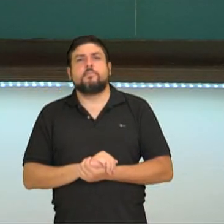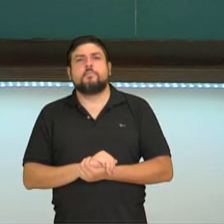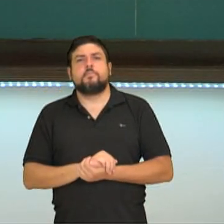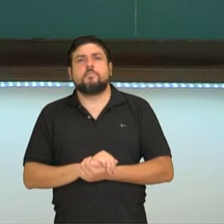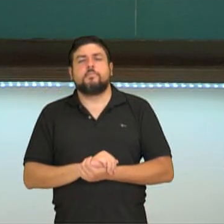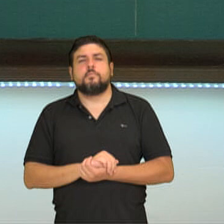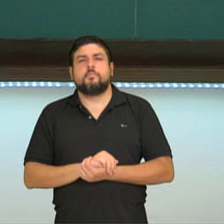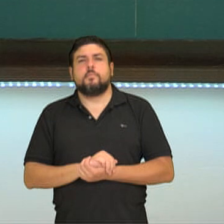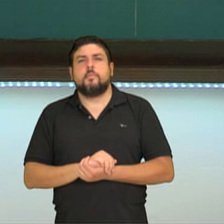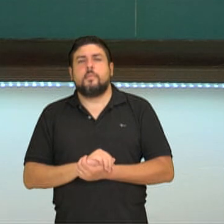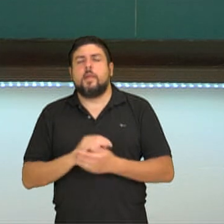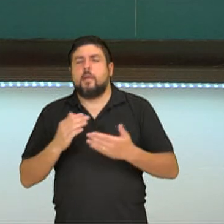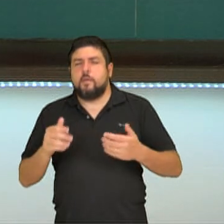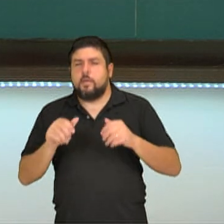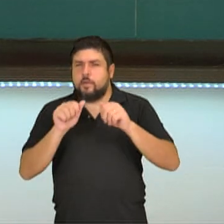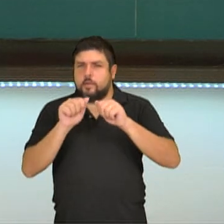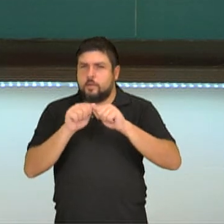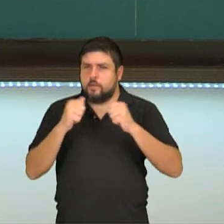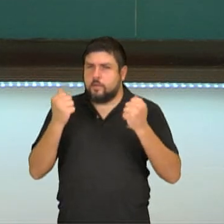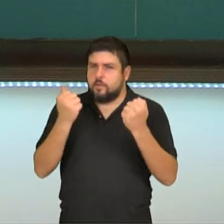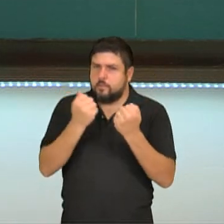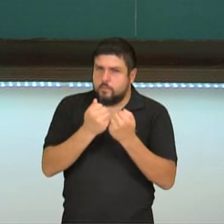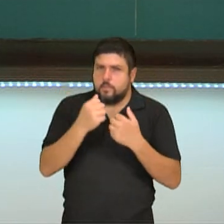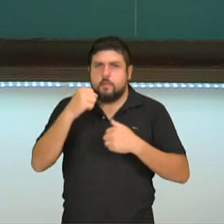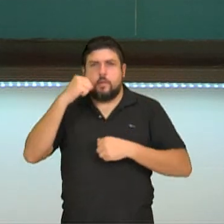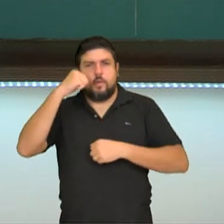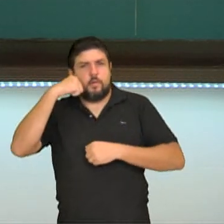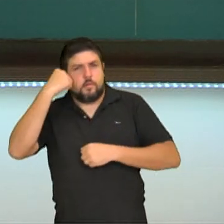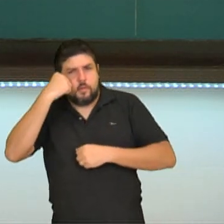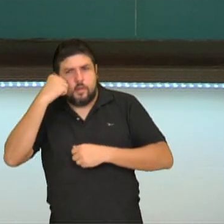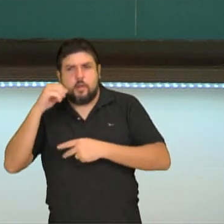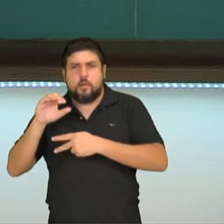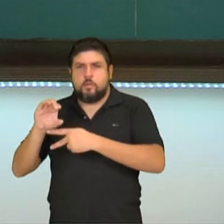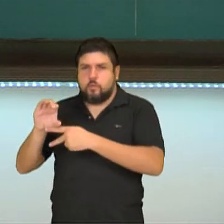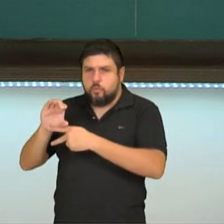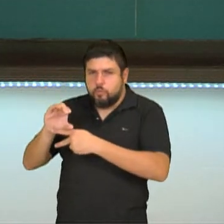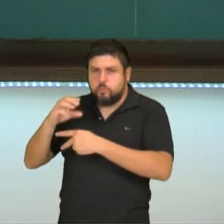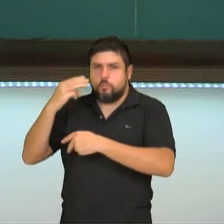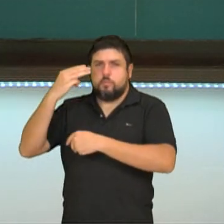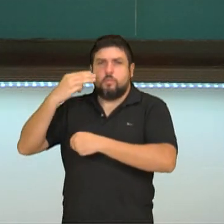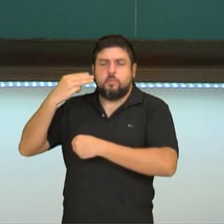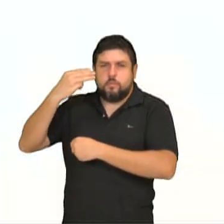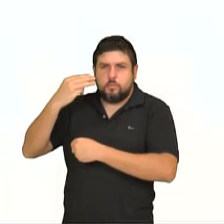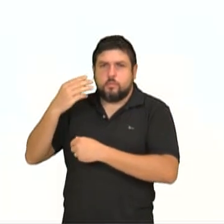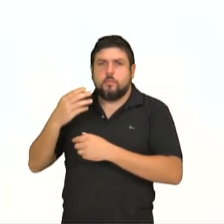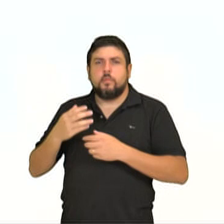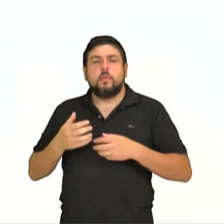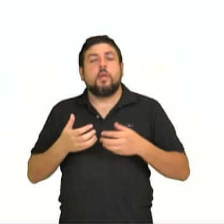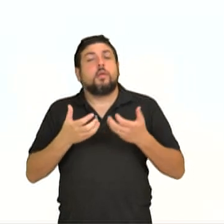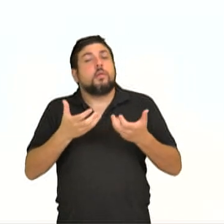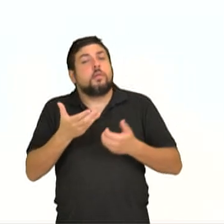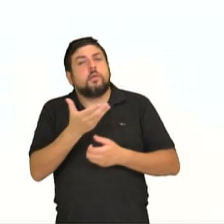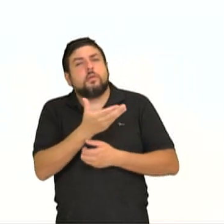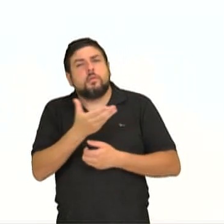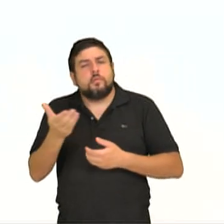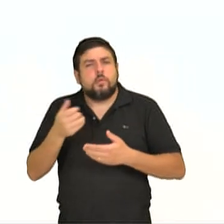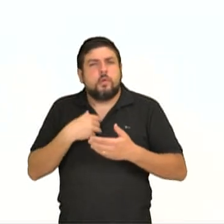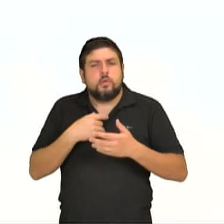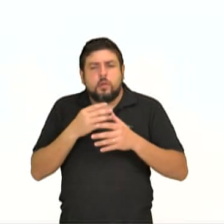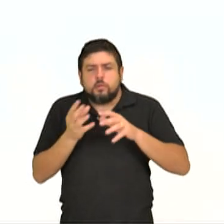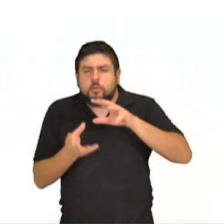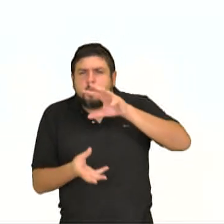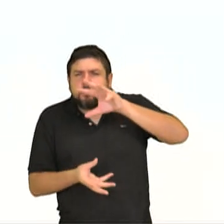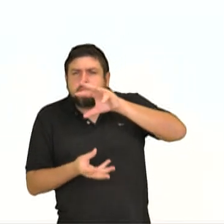pessoal, vendo essa questão das assembleias, a questão do Senado, o cônsul, as magistraturas, eu quero que vocês façam um esquema